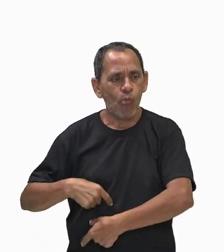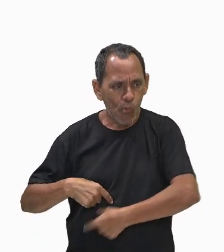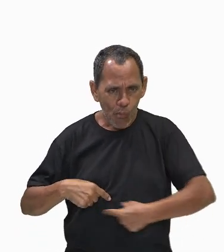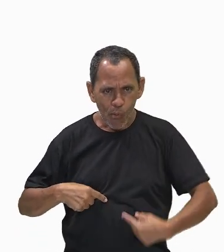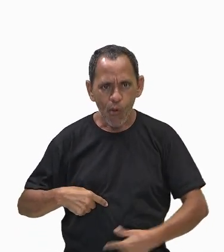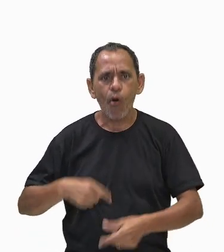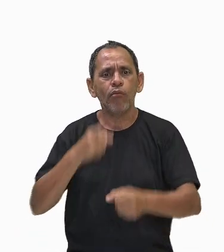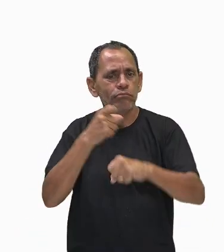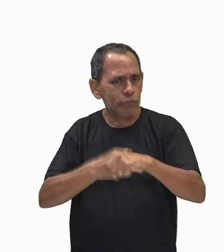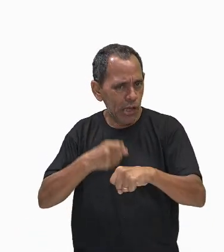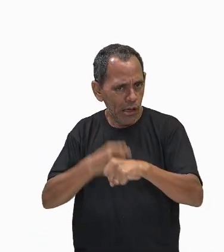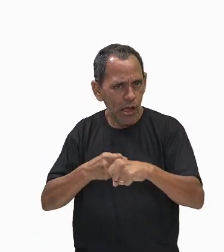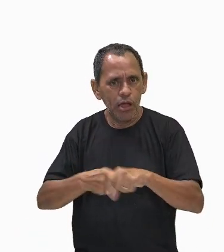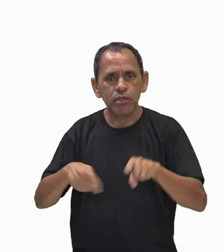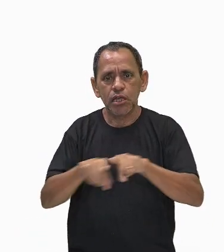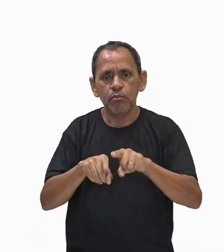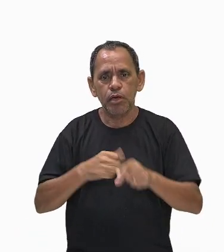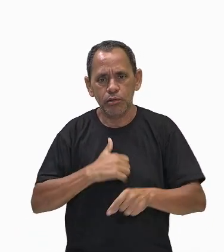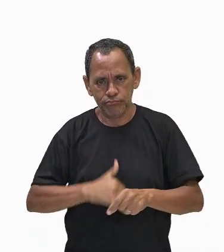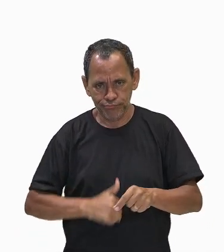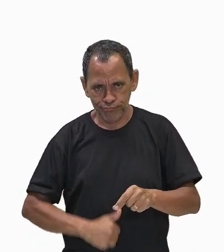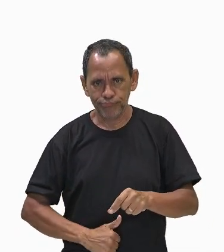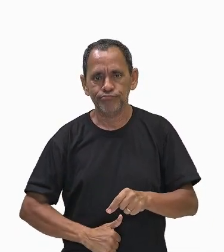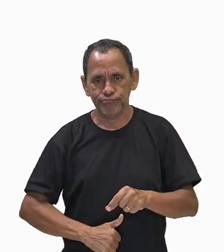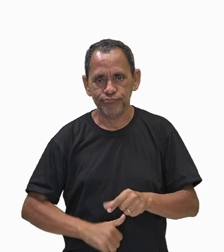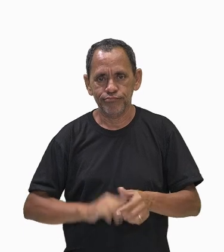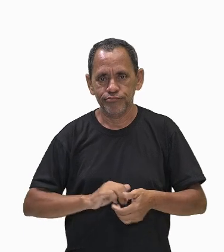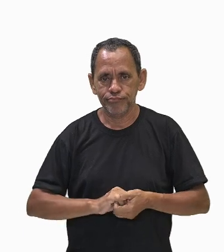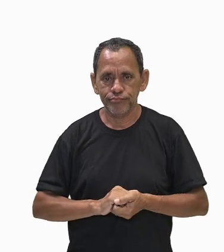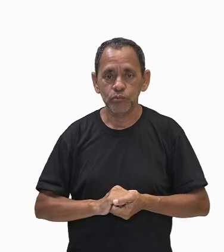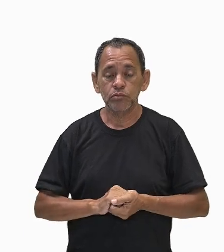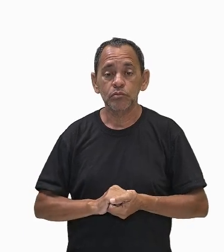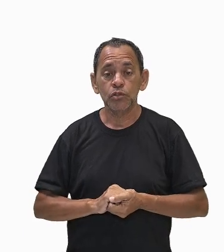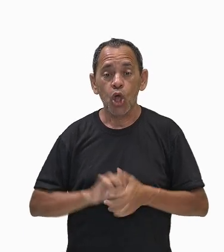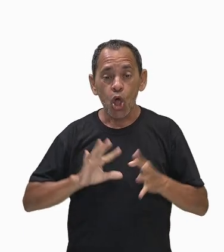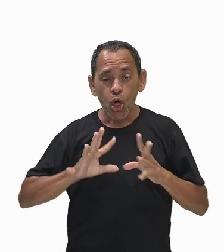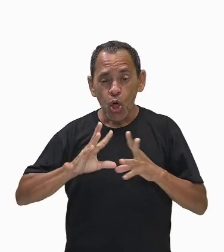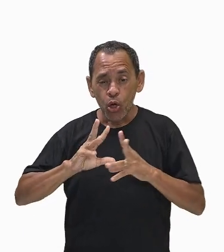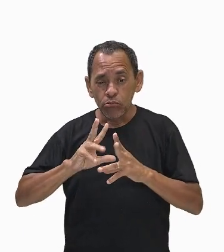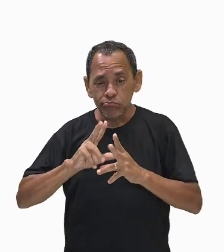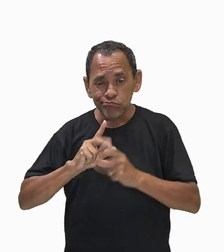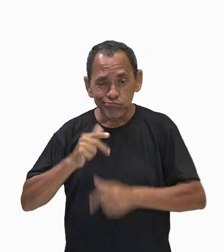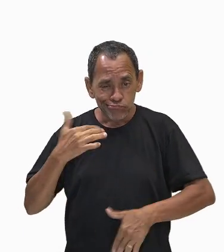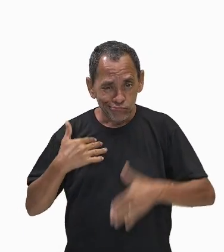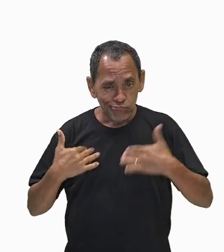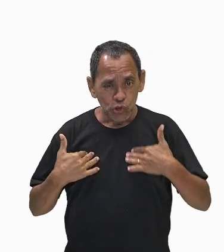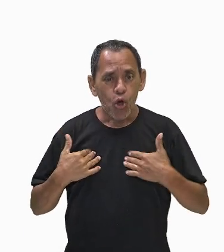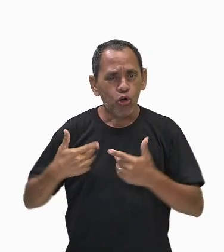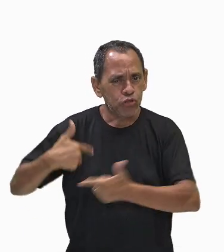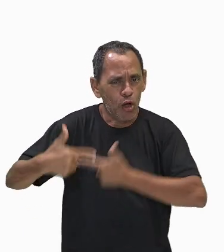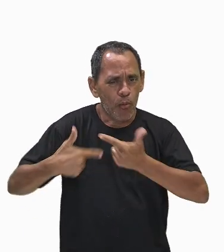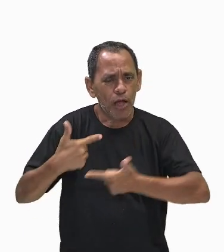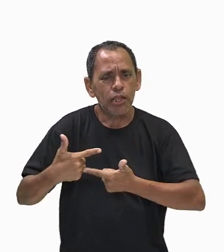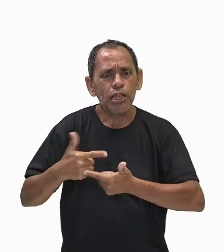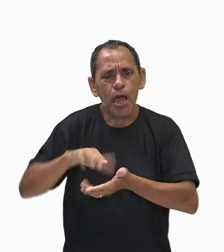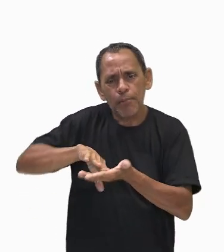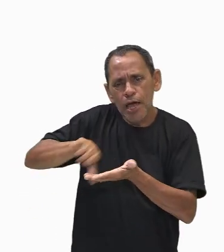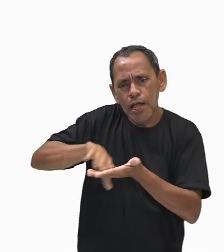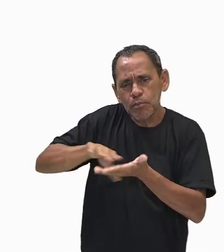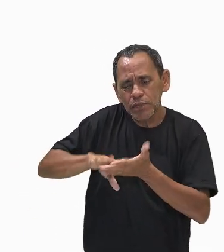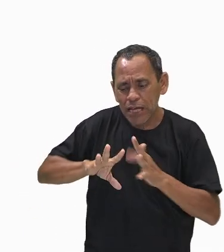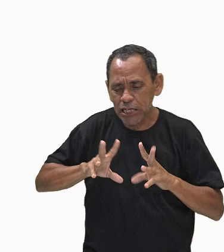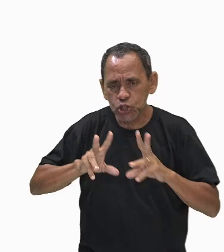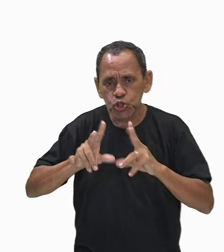falei para vocês, todo o corpo vai trabalhar também eliminando, de certa forma, o resíduo, e aí nós vamos contar